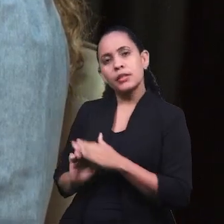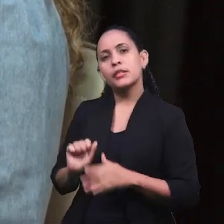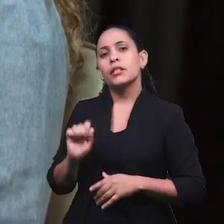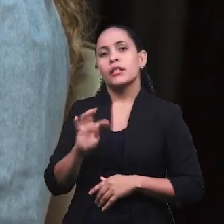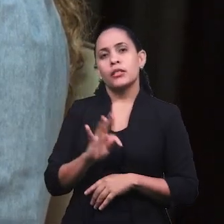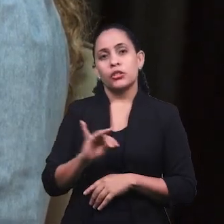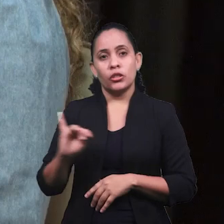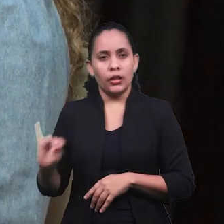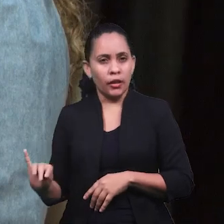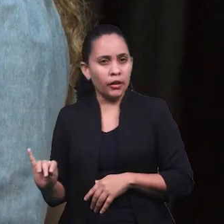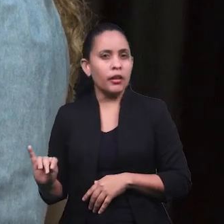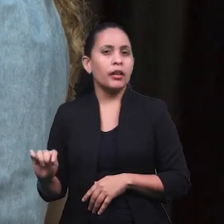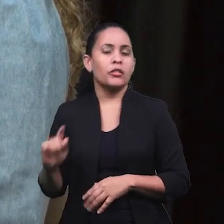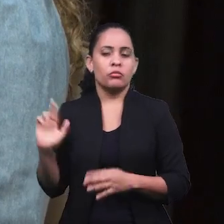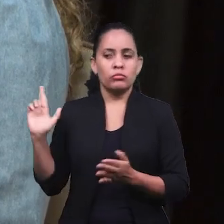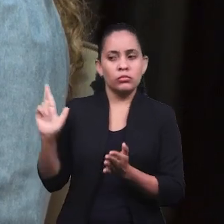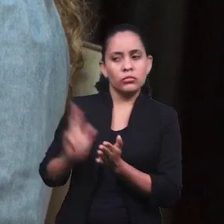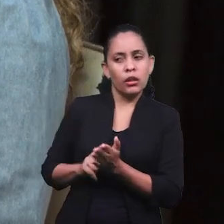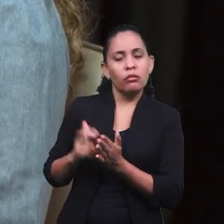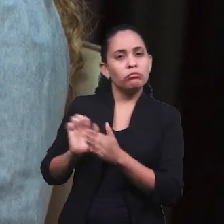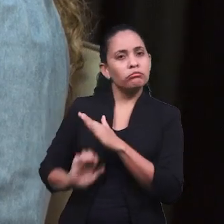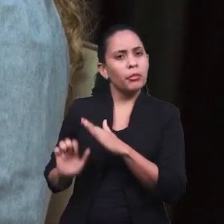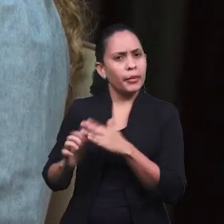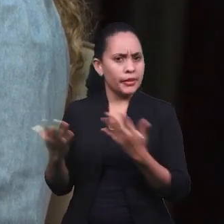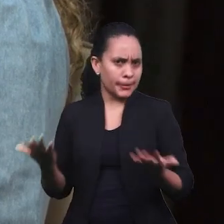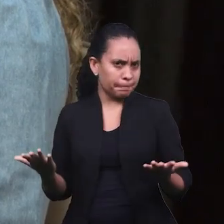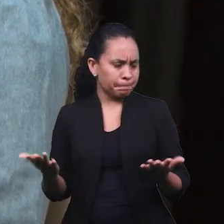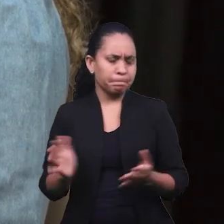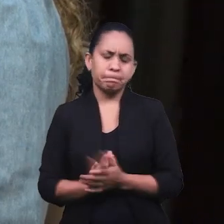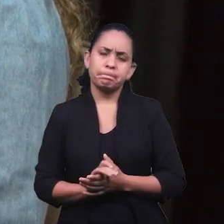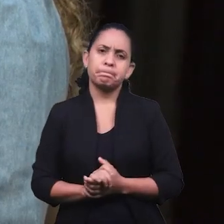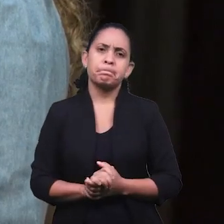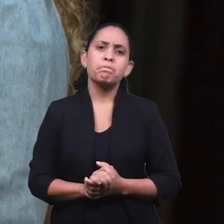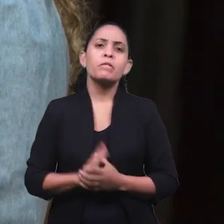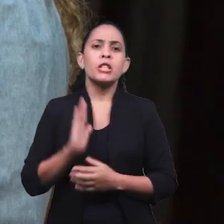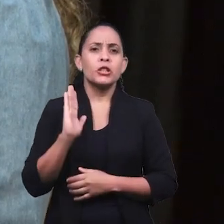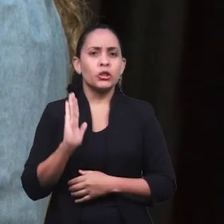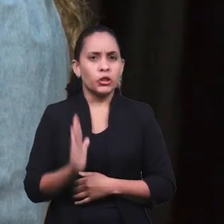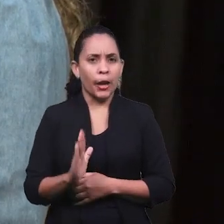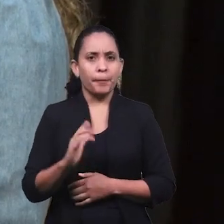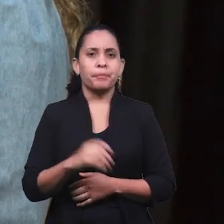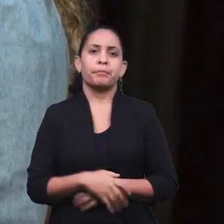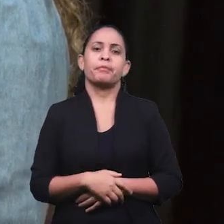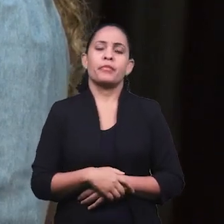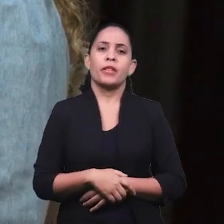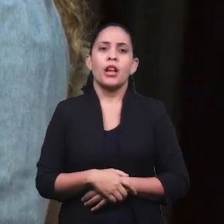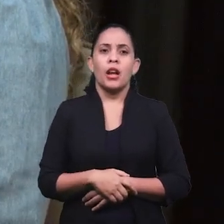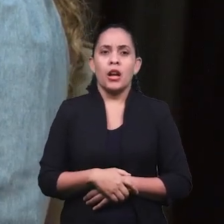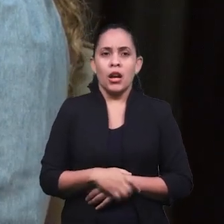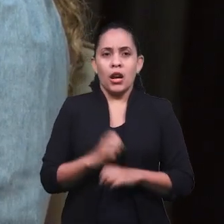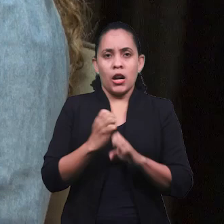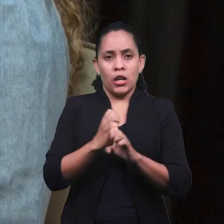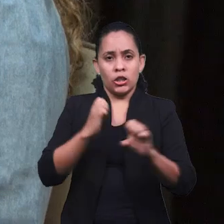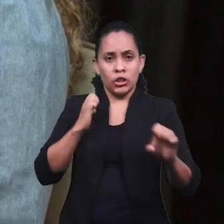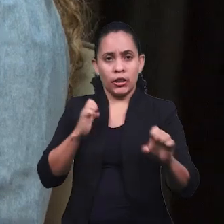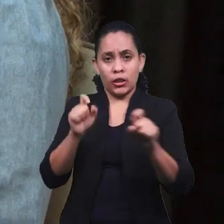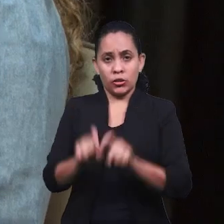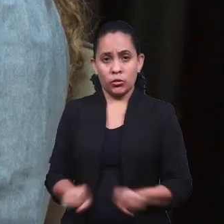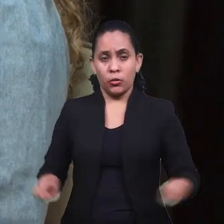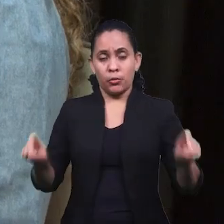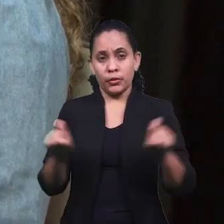de uma urgência para ingressar no mercado de trabalho. Ou, assim, tem menos tempo mesmo, porque, assim,